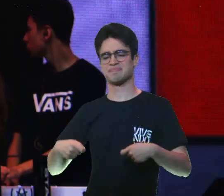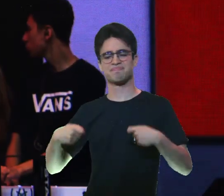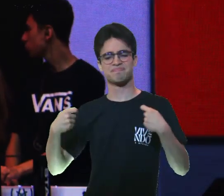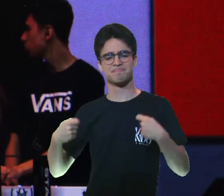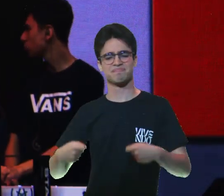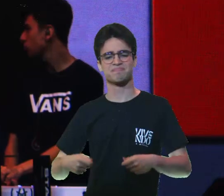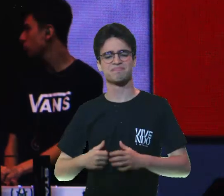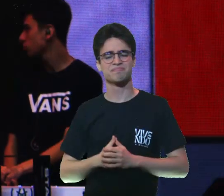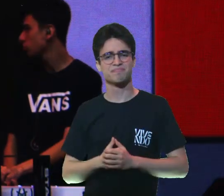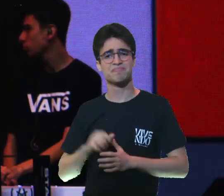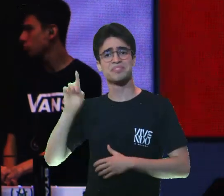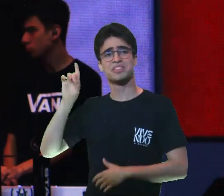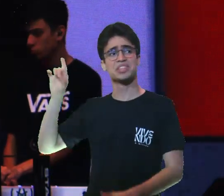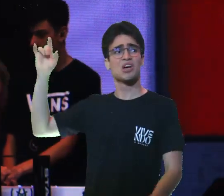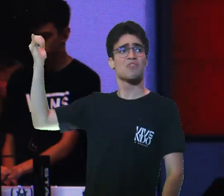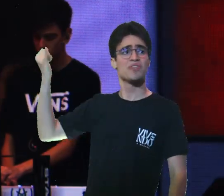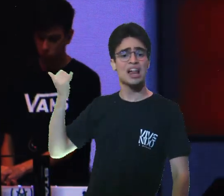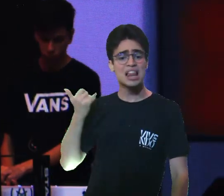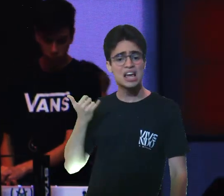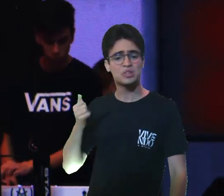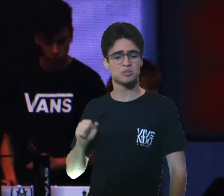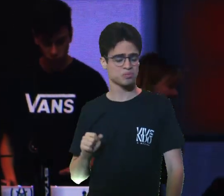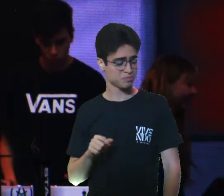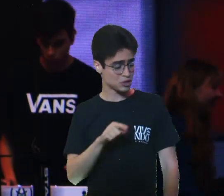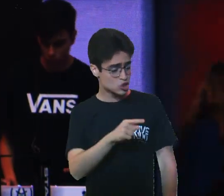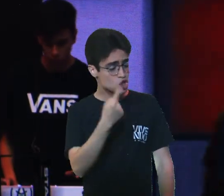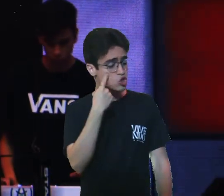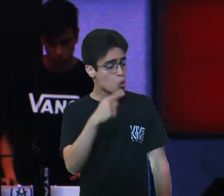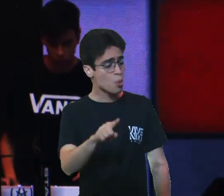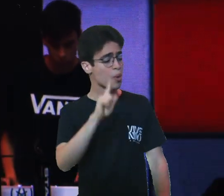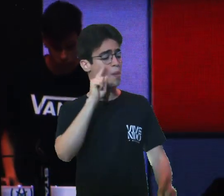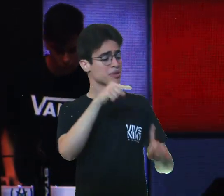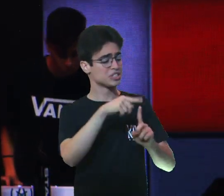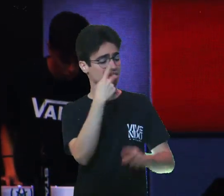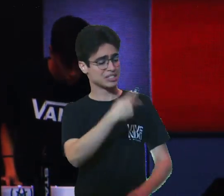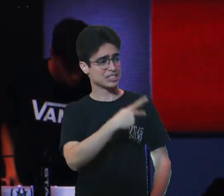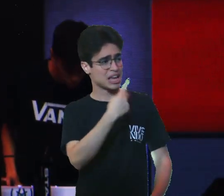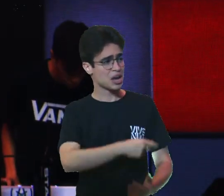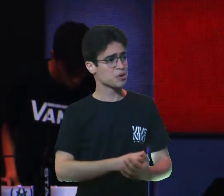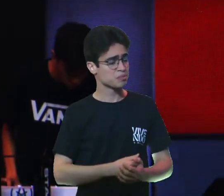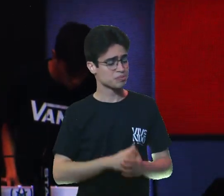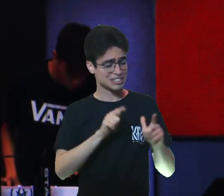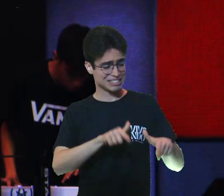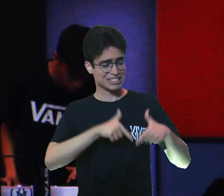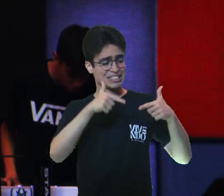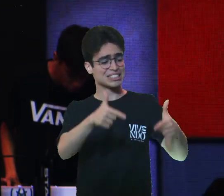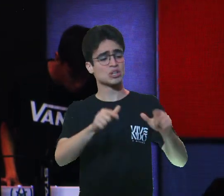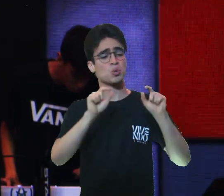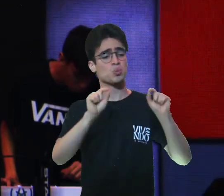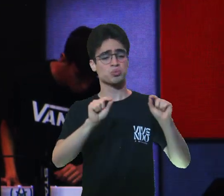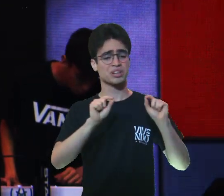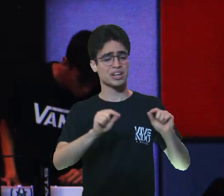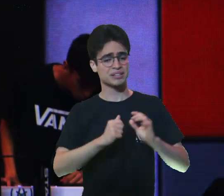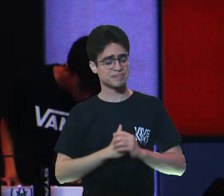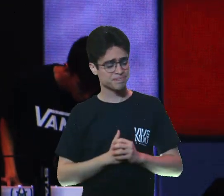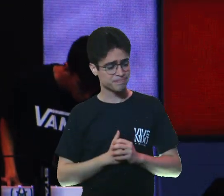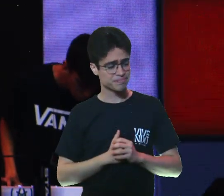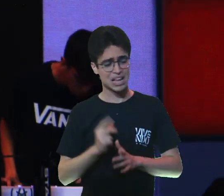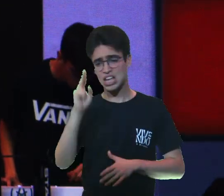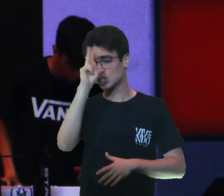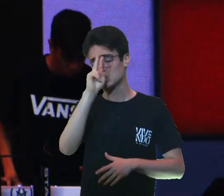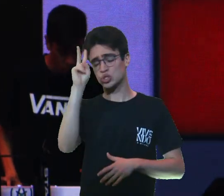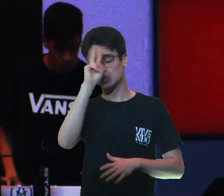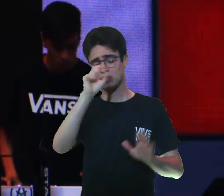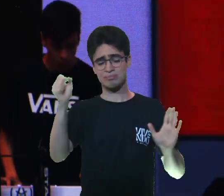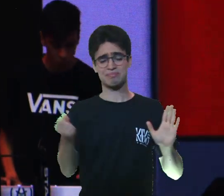Ele está dizendo para nós, descubra a sua causa. Com o que você quer ser gasto? Que tipo de história você